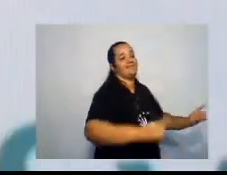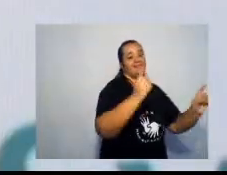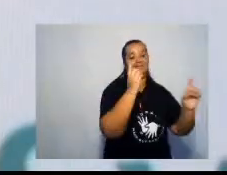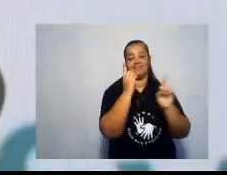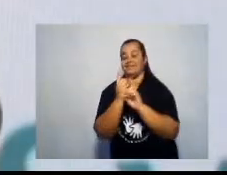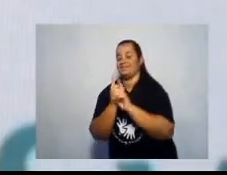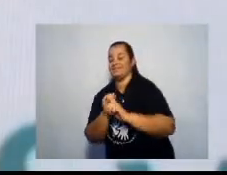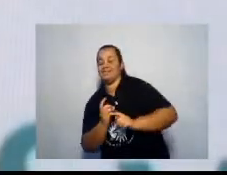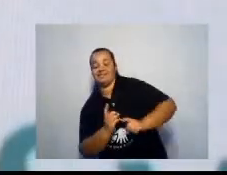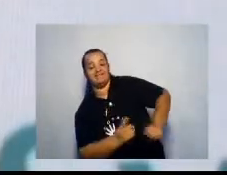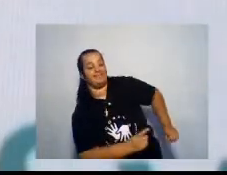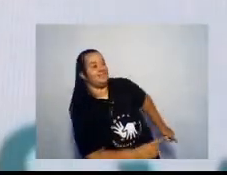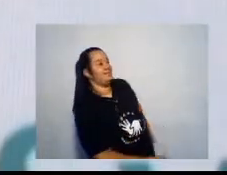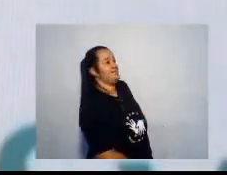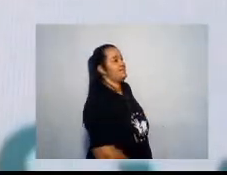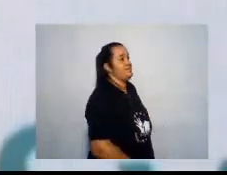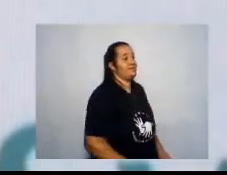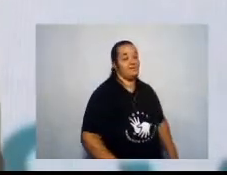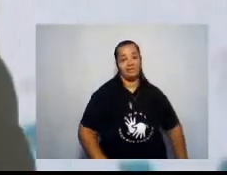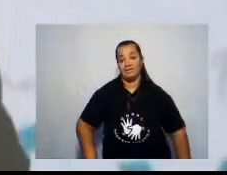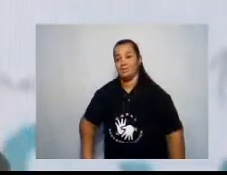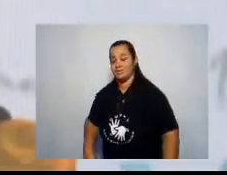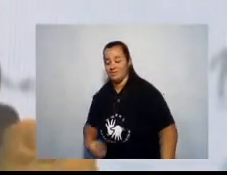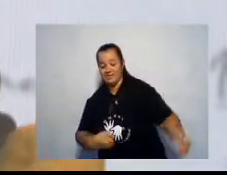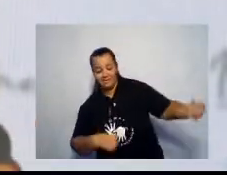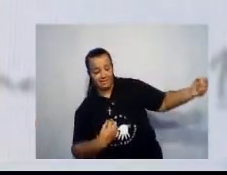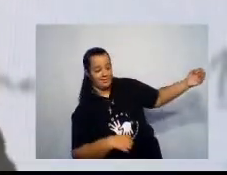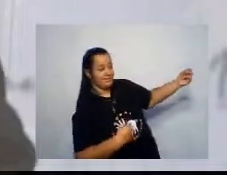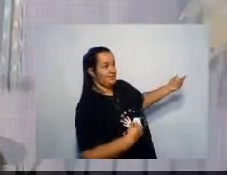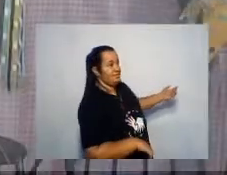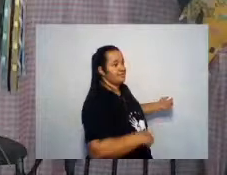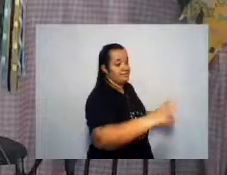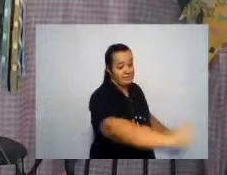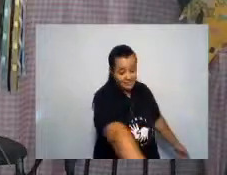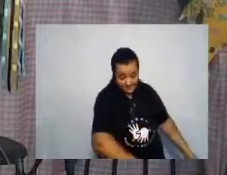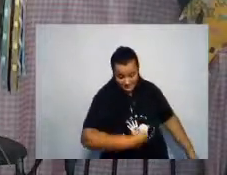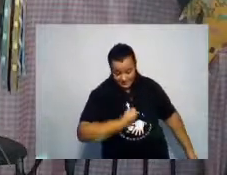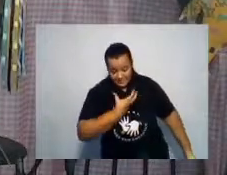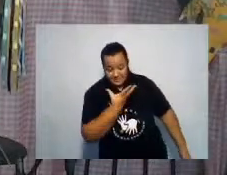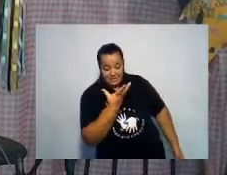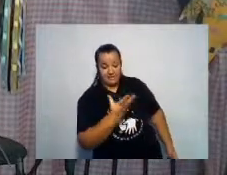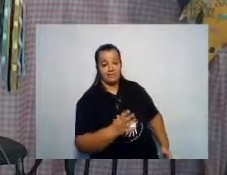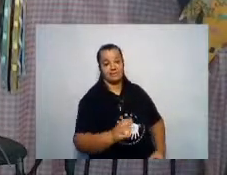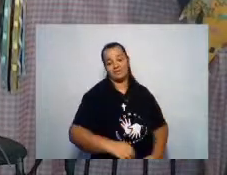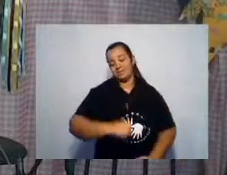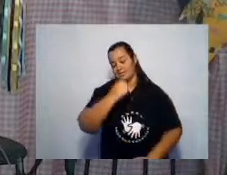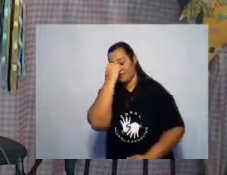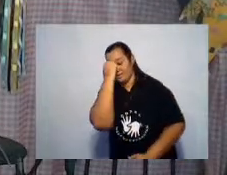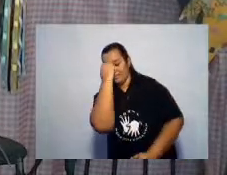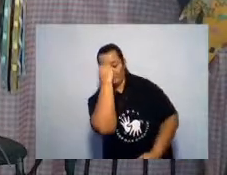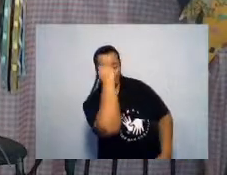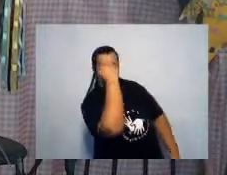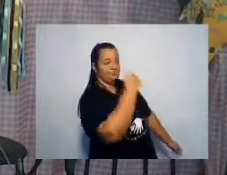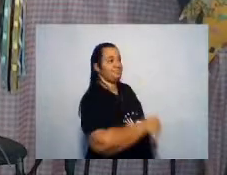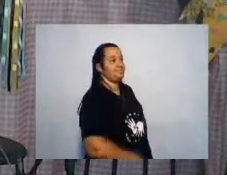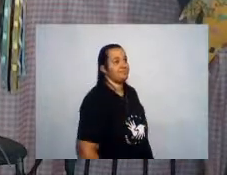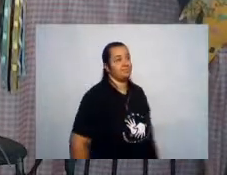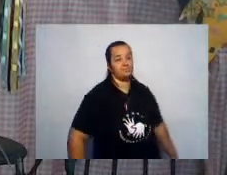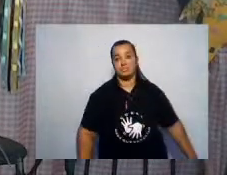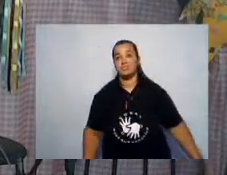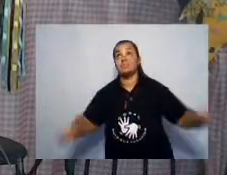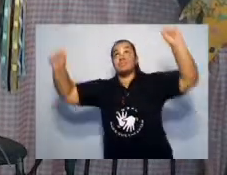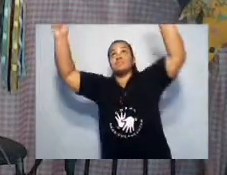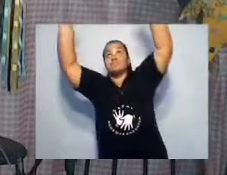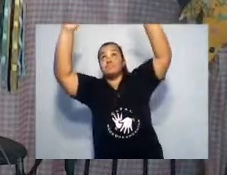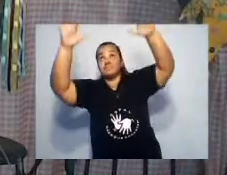pra gente se encostar, uma viola tocar, melodias pra gente dançar,